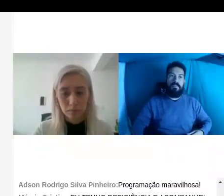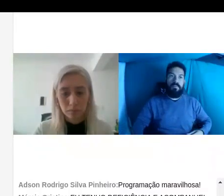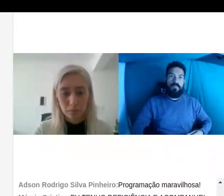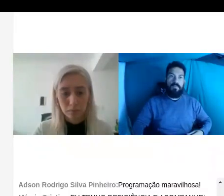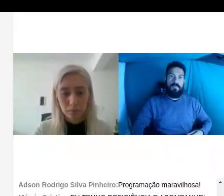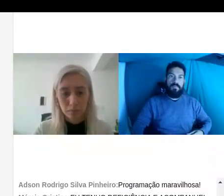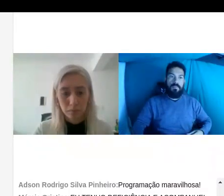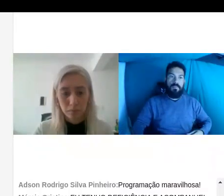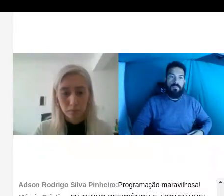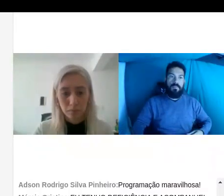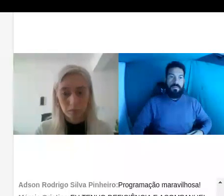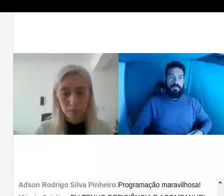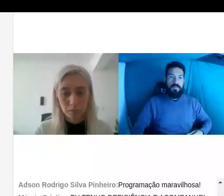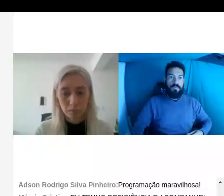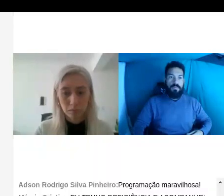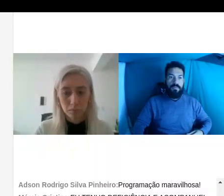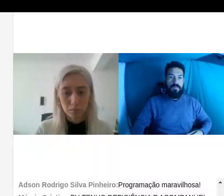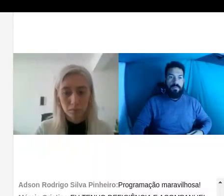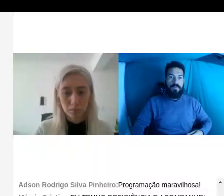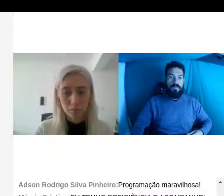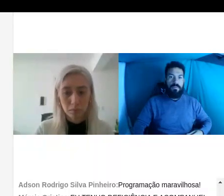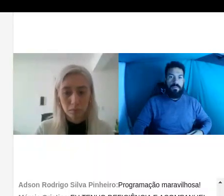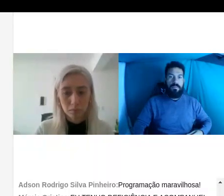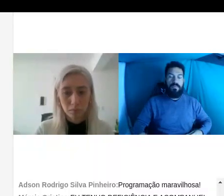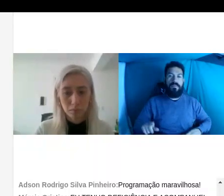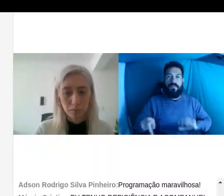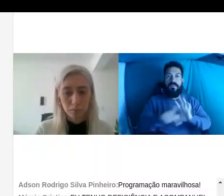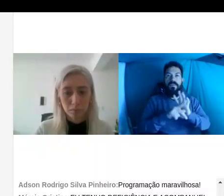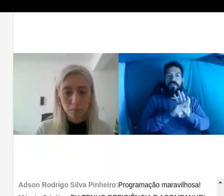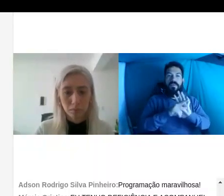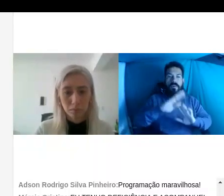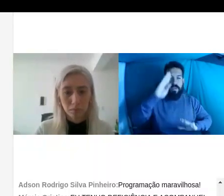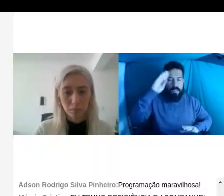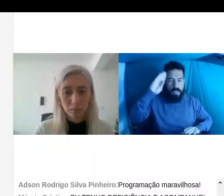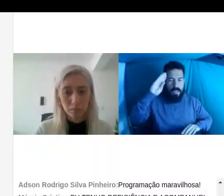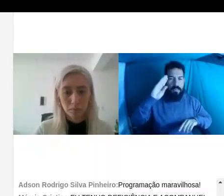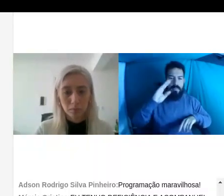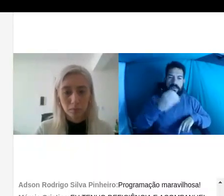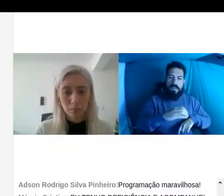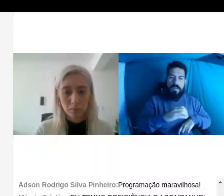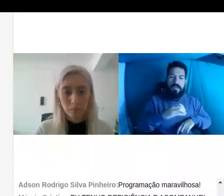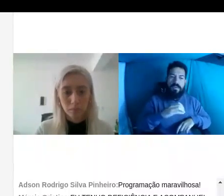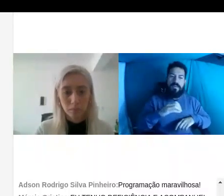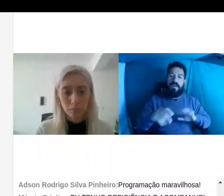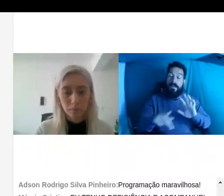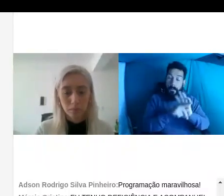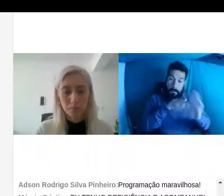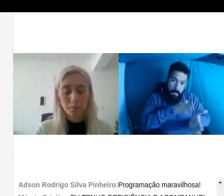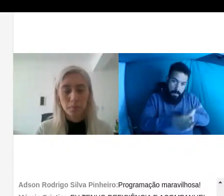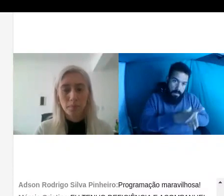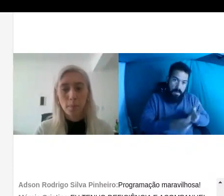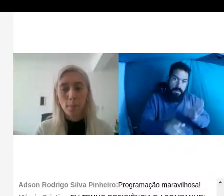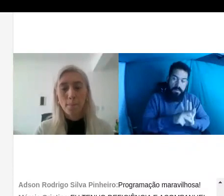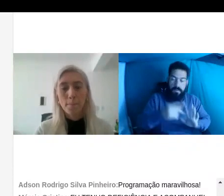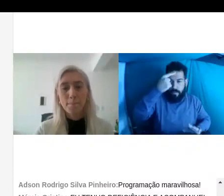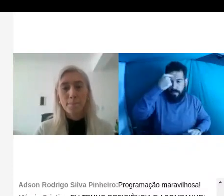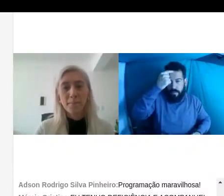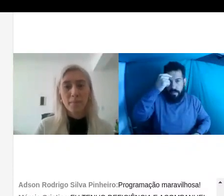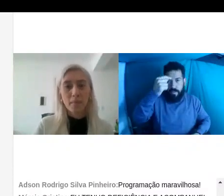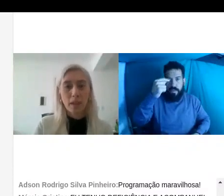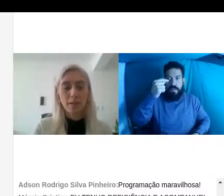do ponto de vista acadêmico, científico, de publicação, até das universidades terem